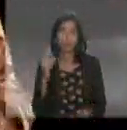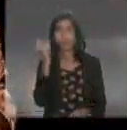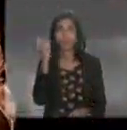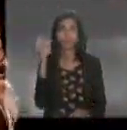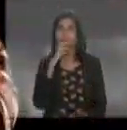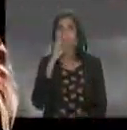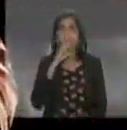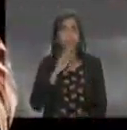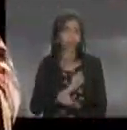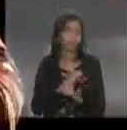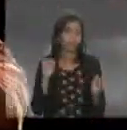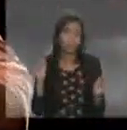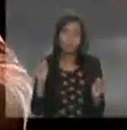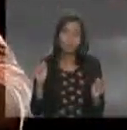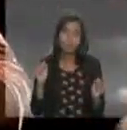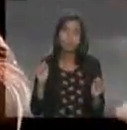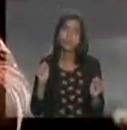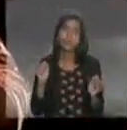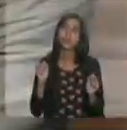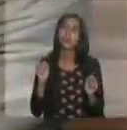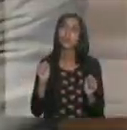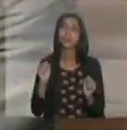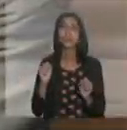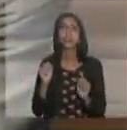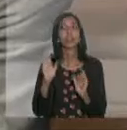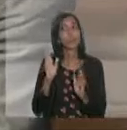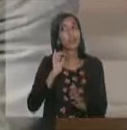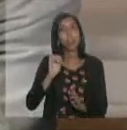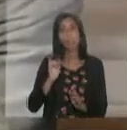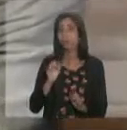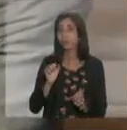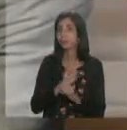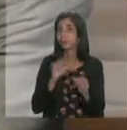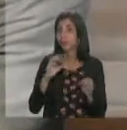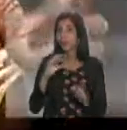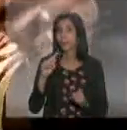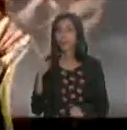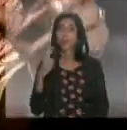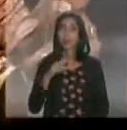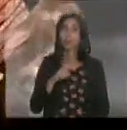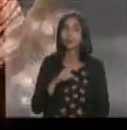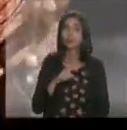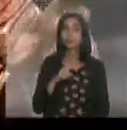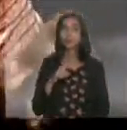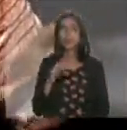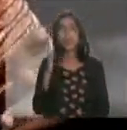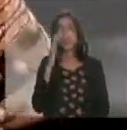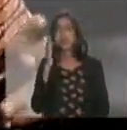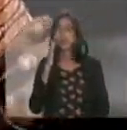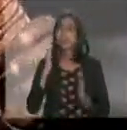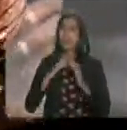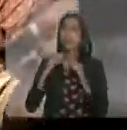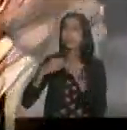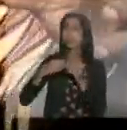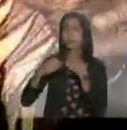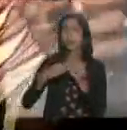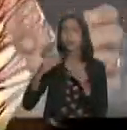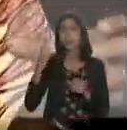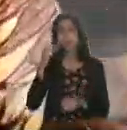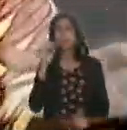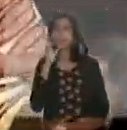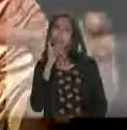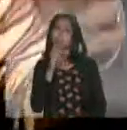estado, né? E... já mandou essa letra, já, tô em Campo Grande. Eu falei, não, então, eu sei, eu moro próximo de Campo Grande, eu sei